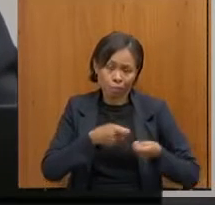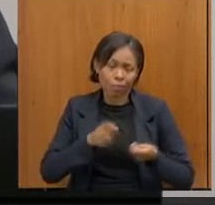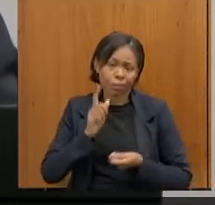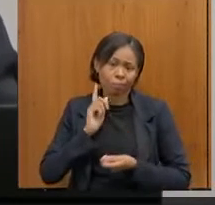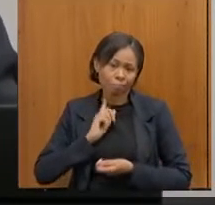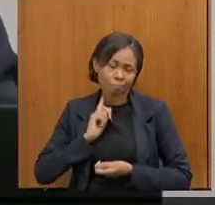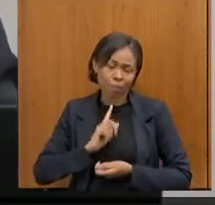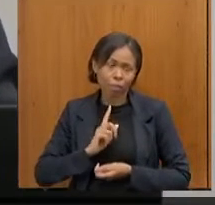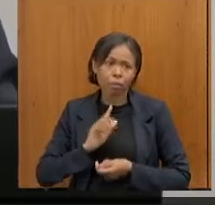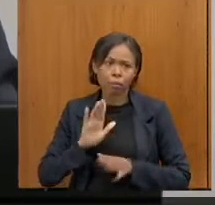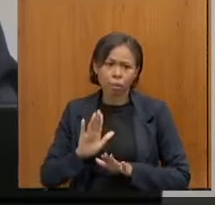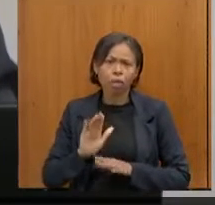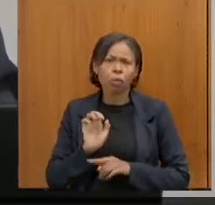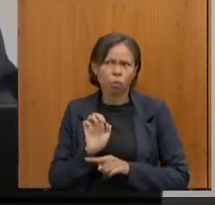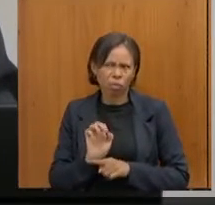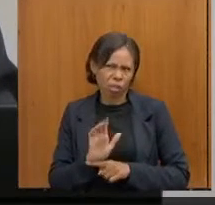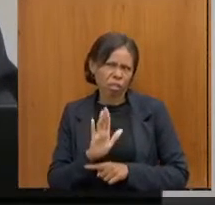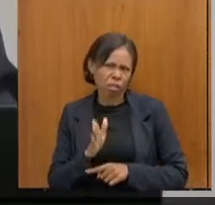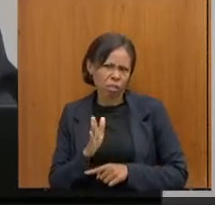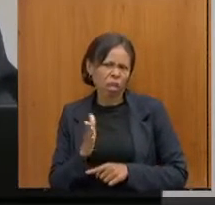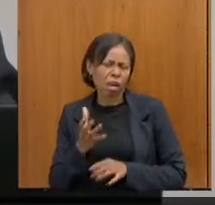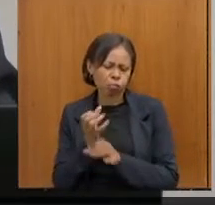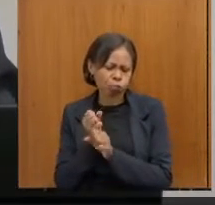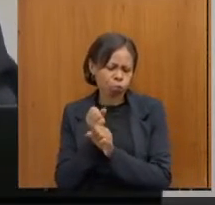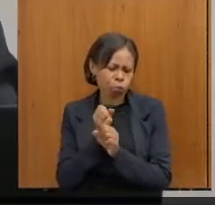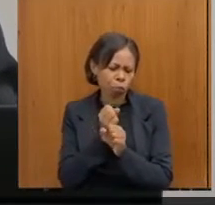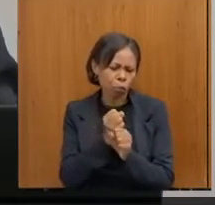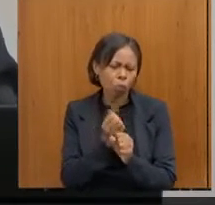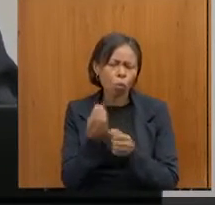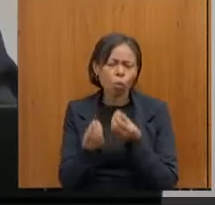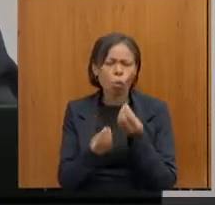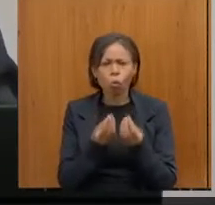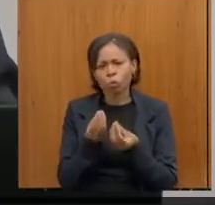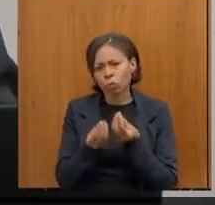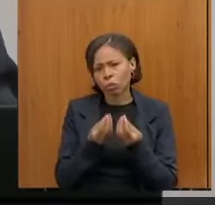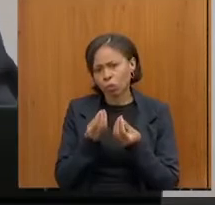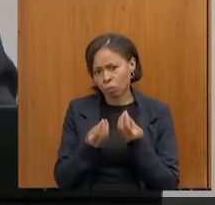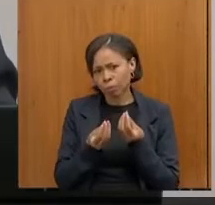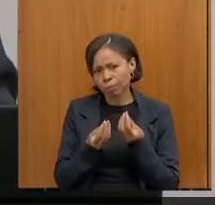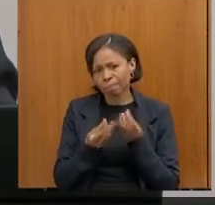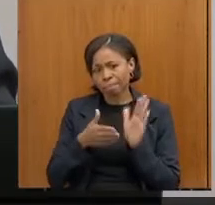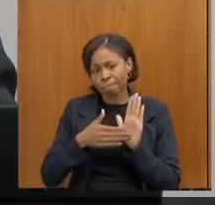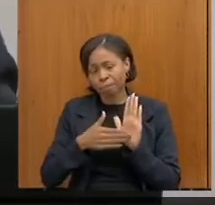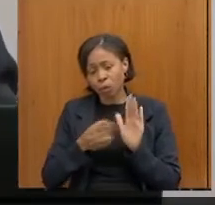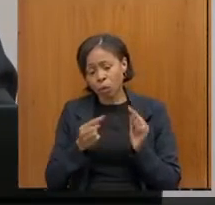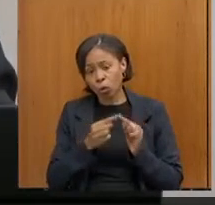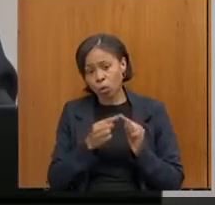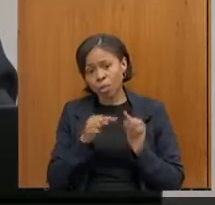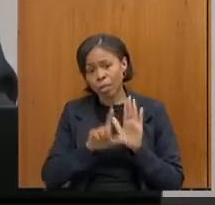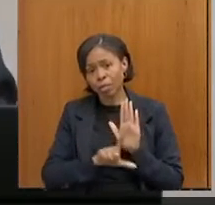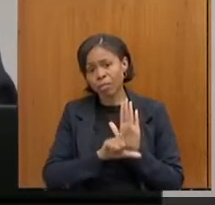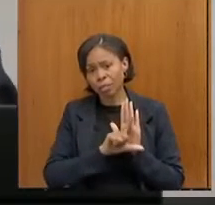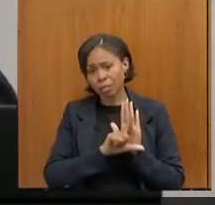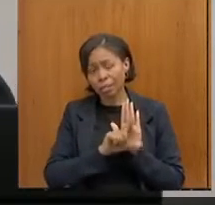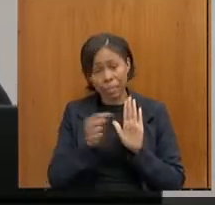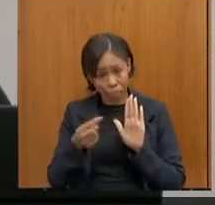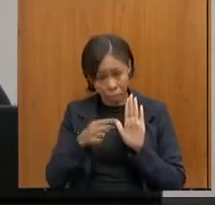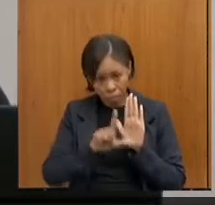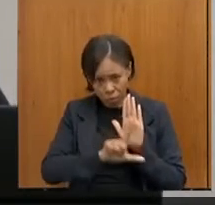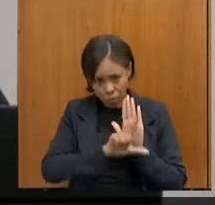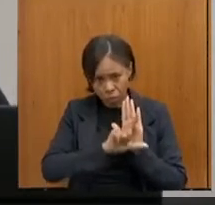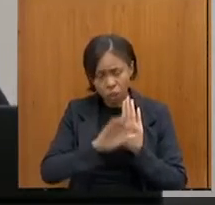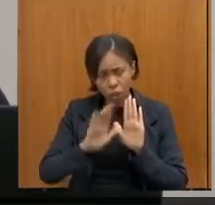de como está a adesão ao proposto para essa lei e e se a mesma já causou